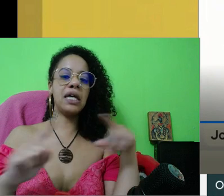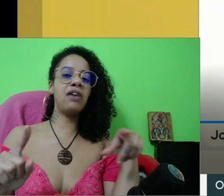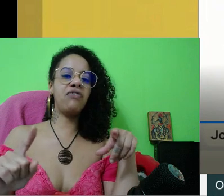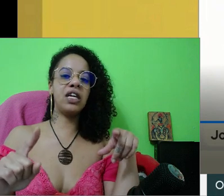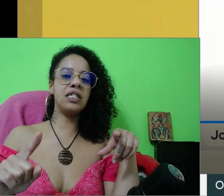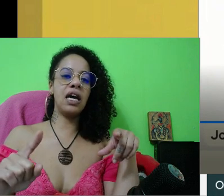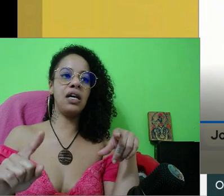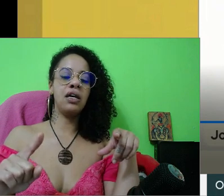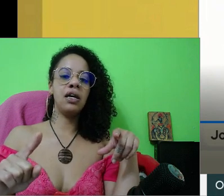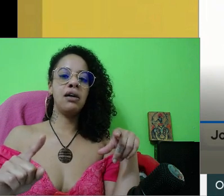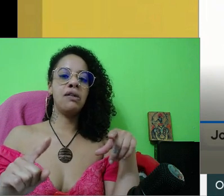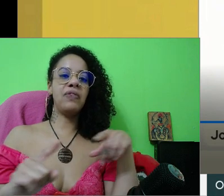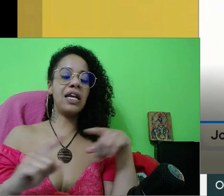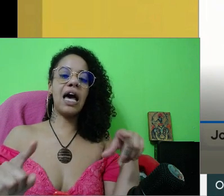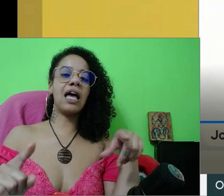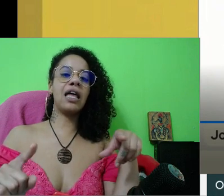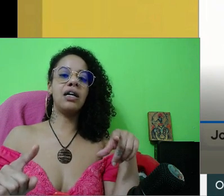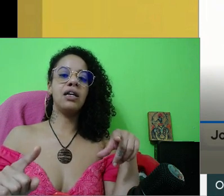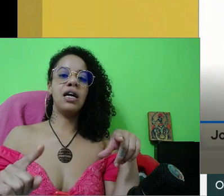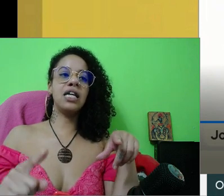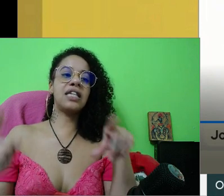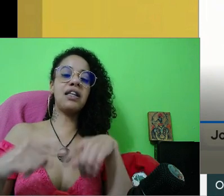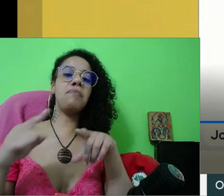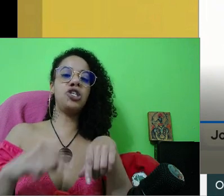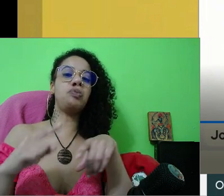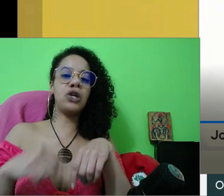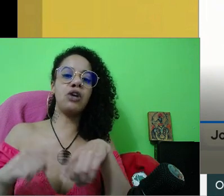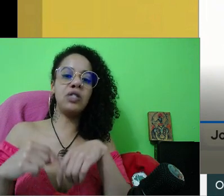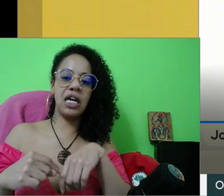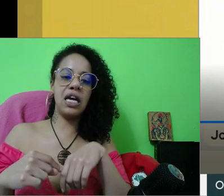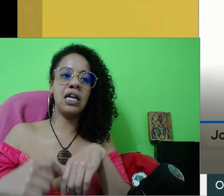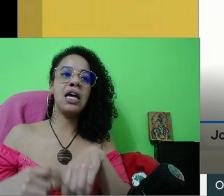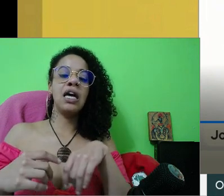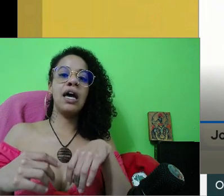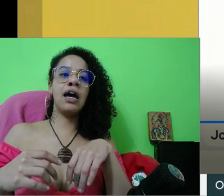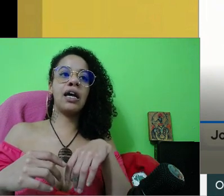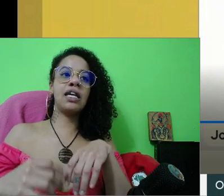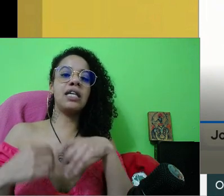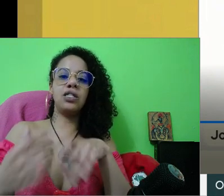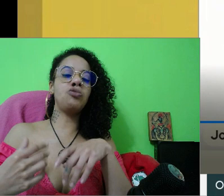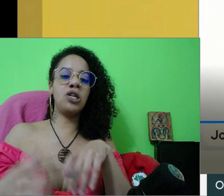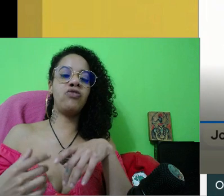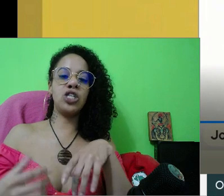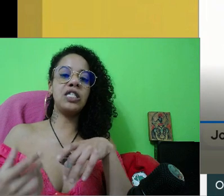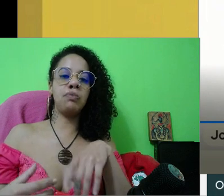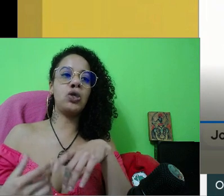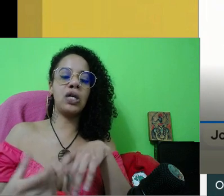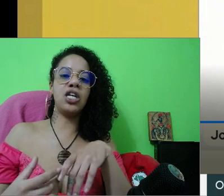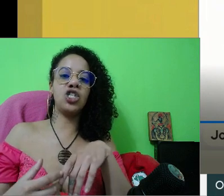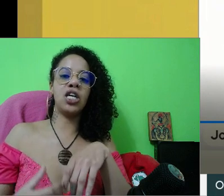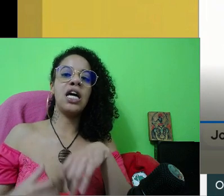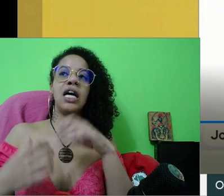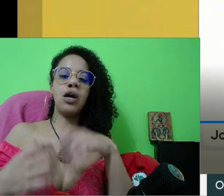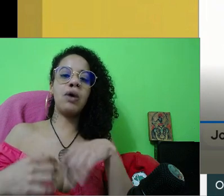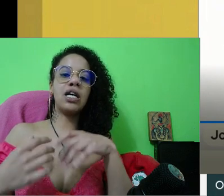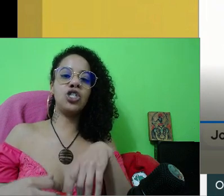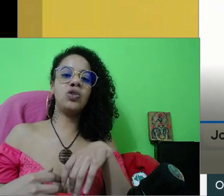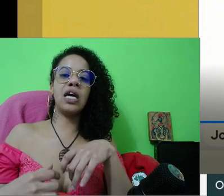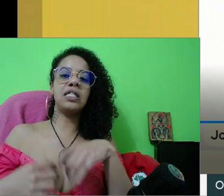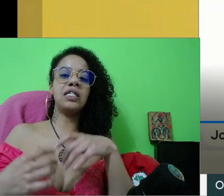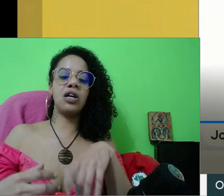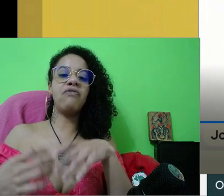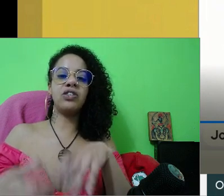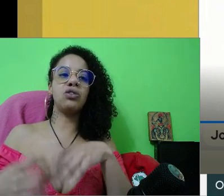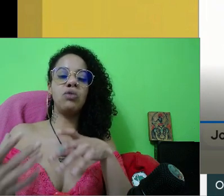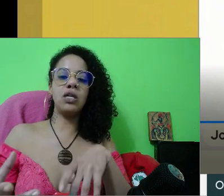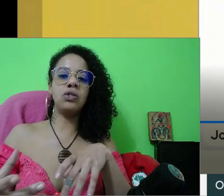nunca mais referenciei nem nada Exatamente porque eu sei que existe uma divergência muito grande e eu